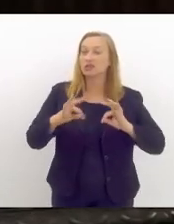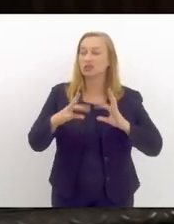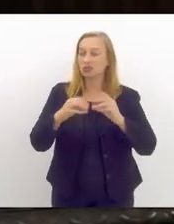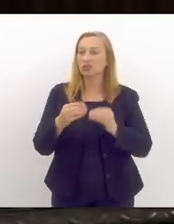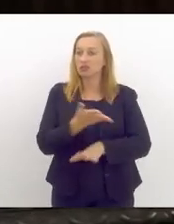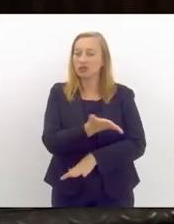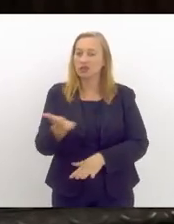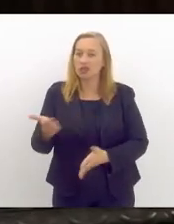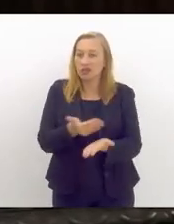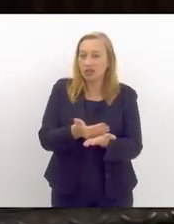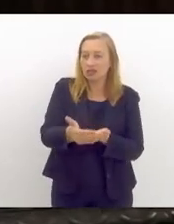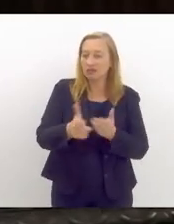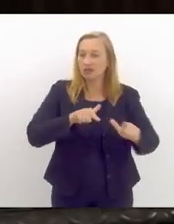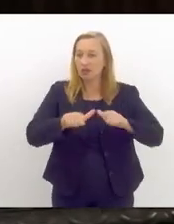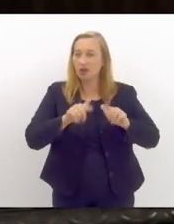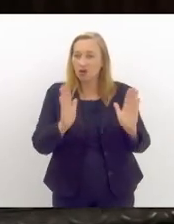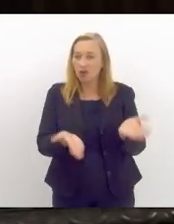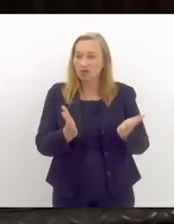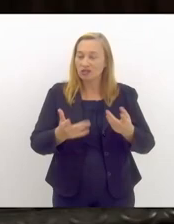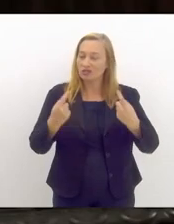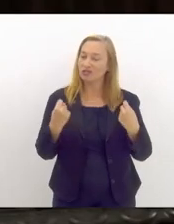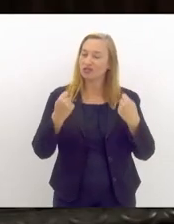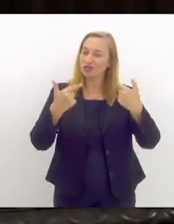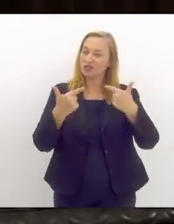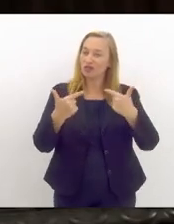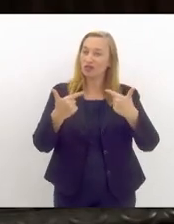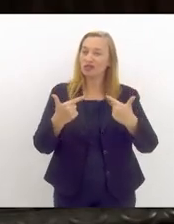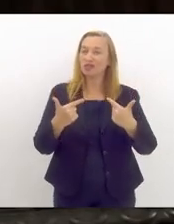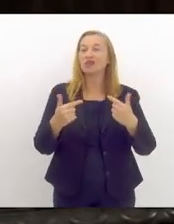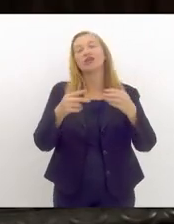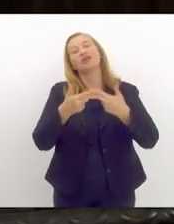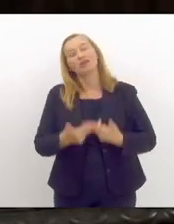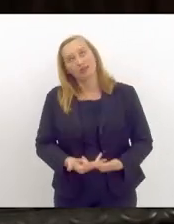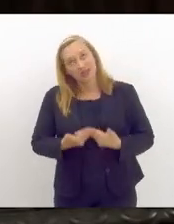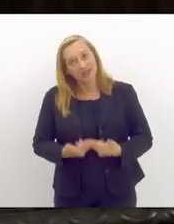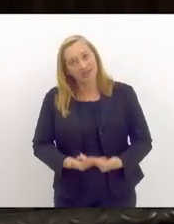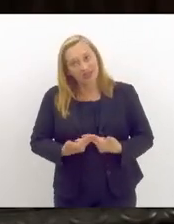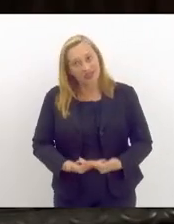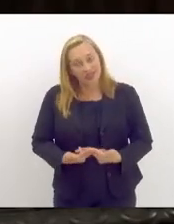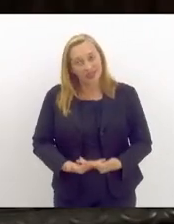o mandato hoje muita sorte, paciência,